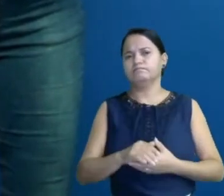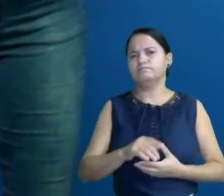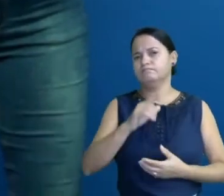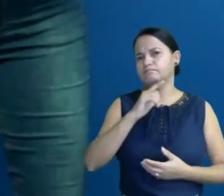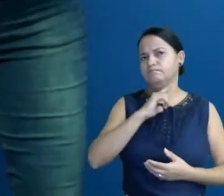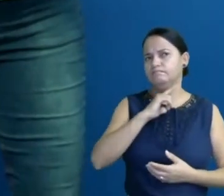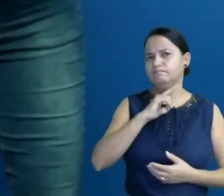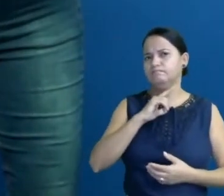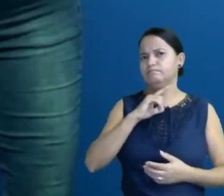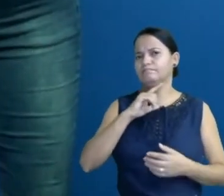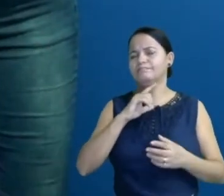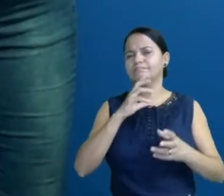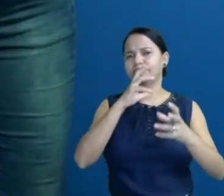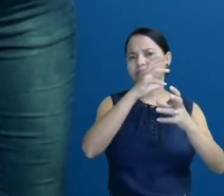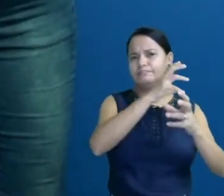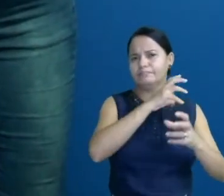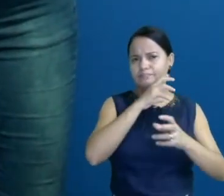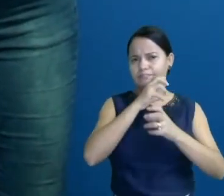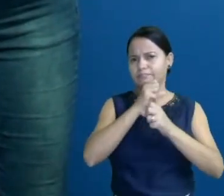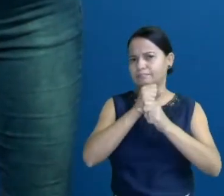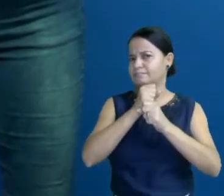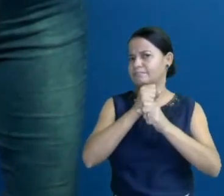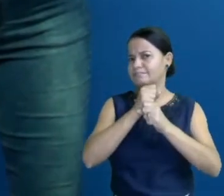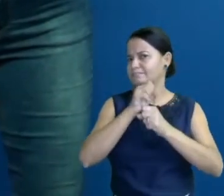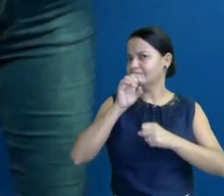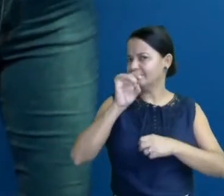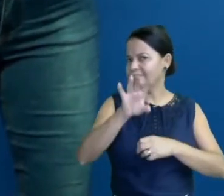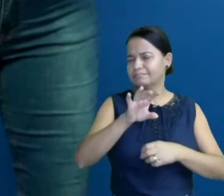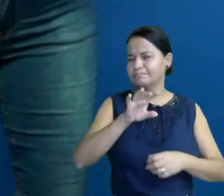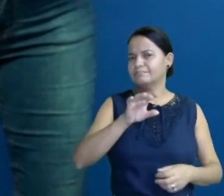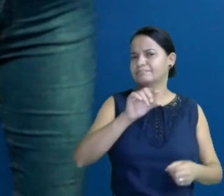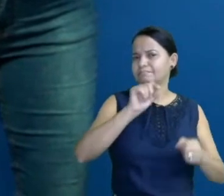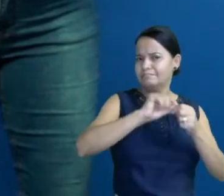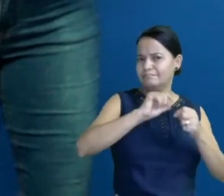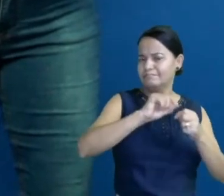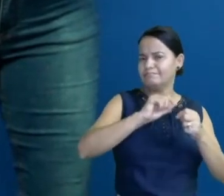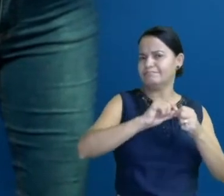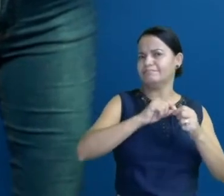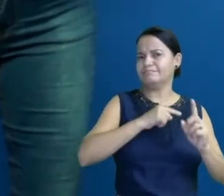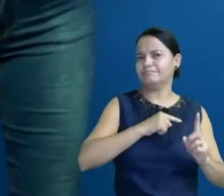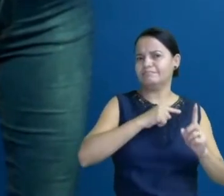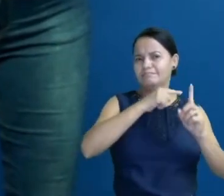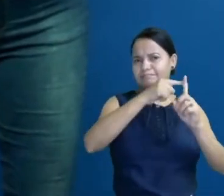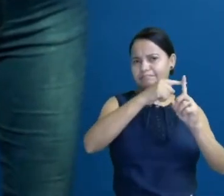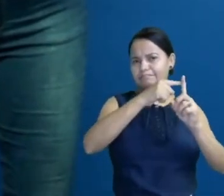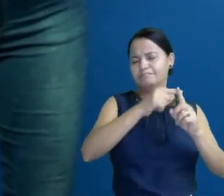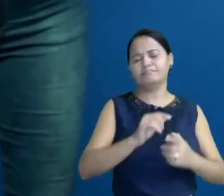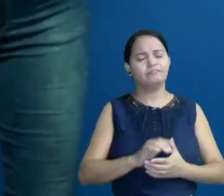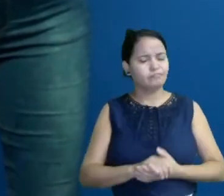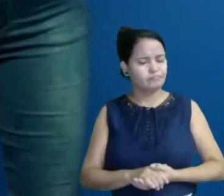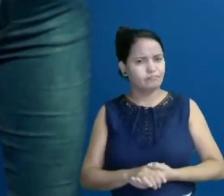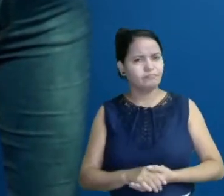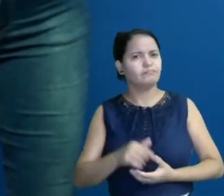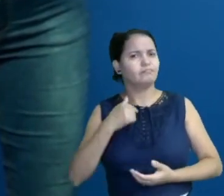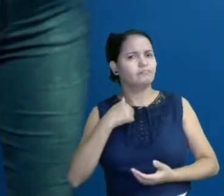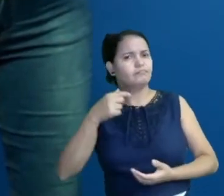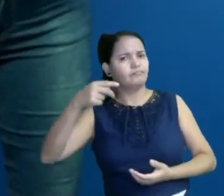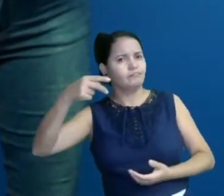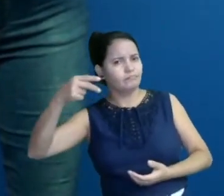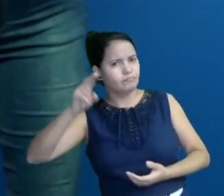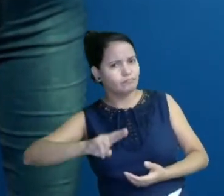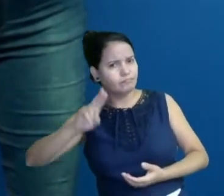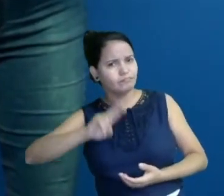fazendo audição para encontrar um resultado então aí vou o sinal de igualdade com a ideia de